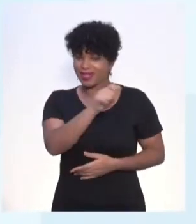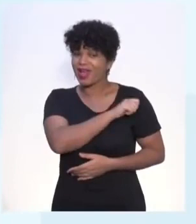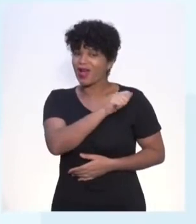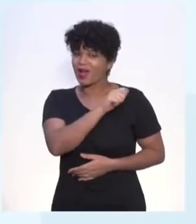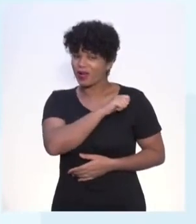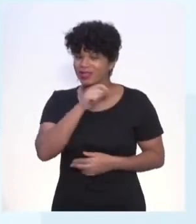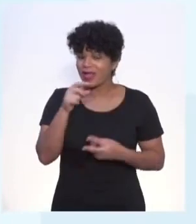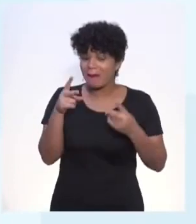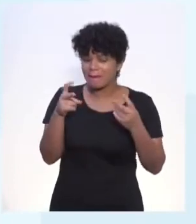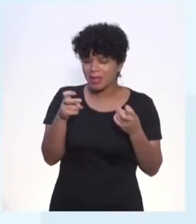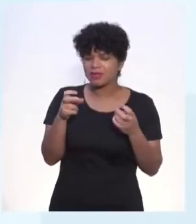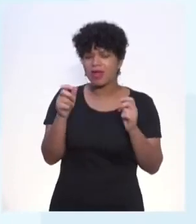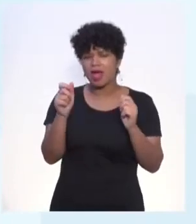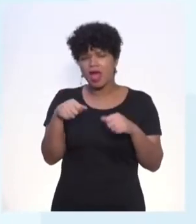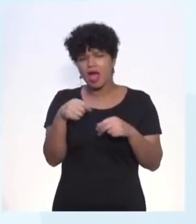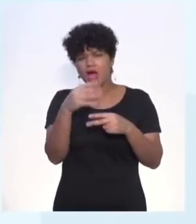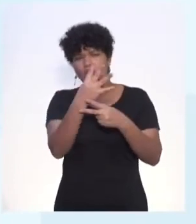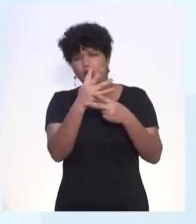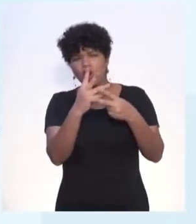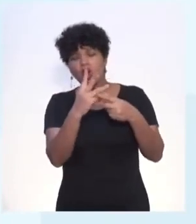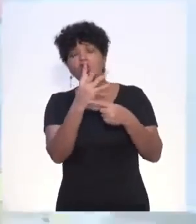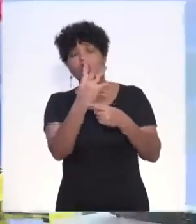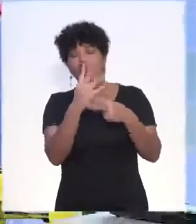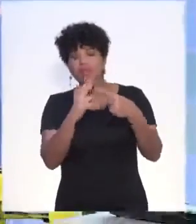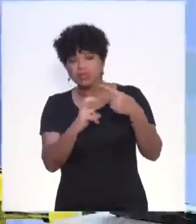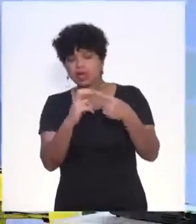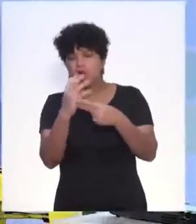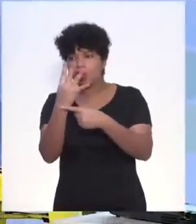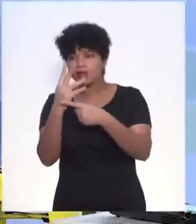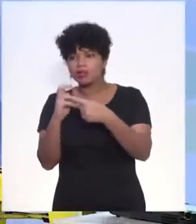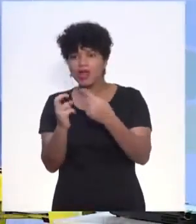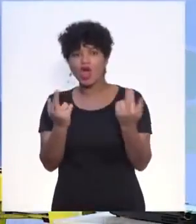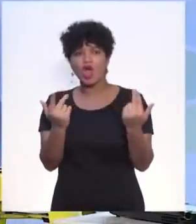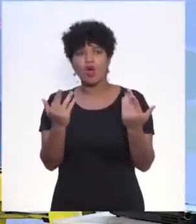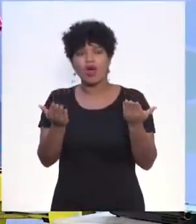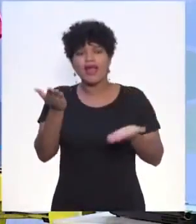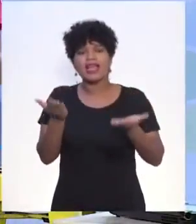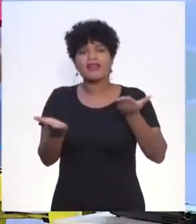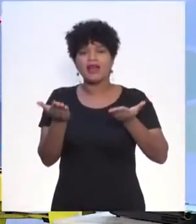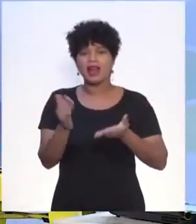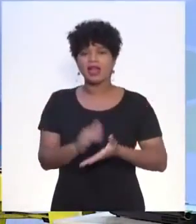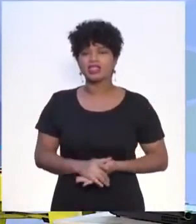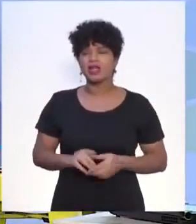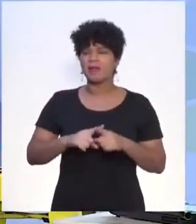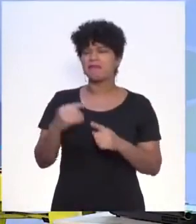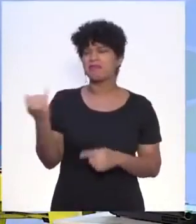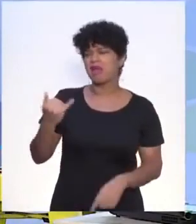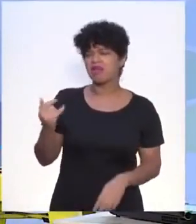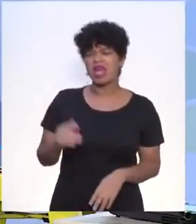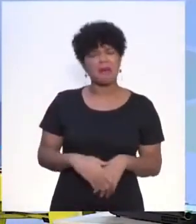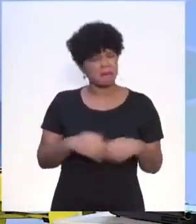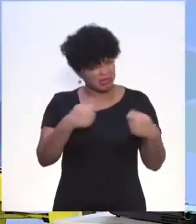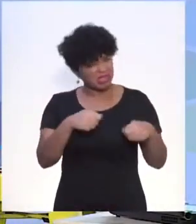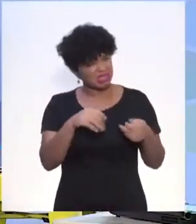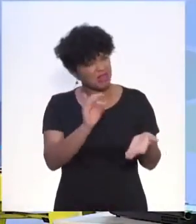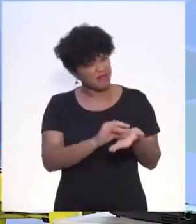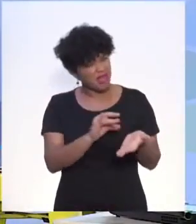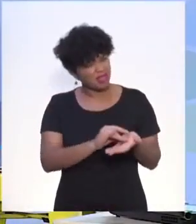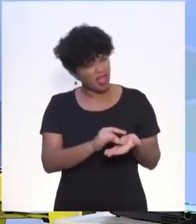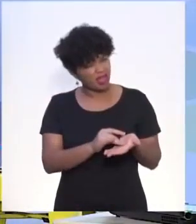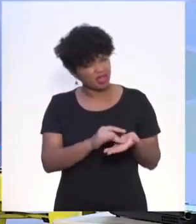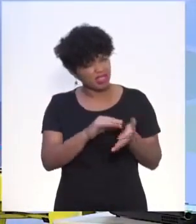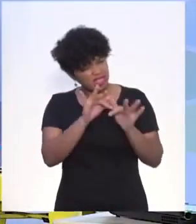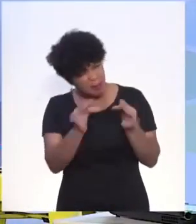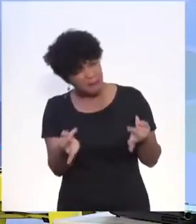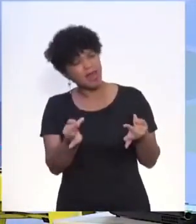alunos perceberem isso aí, é extremamente importante, né? E aí, o que se faz? Professor, precisa simplificar a fração?